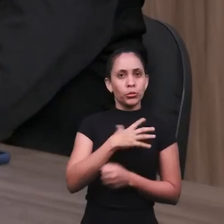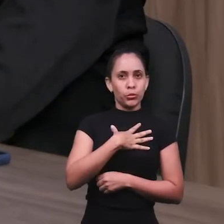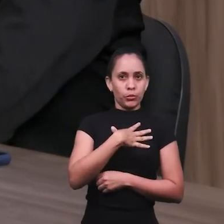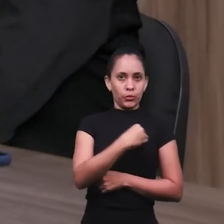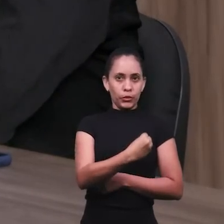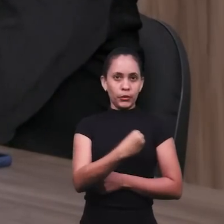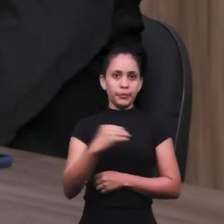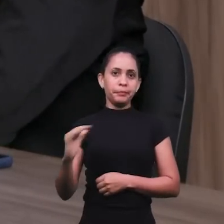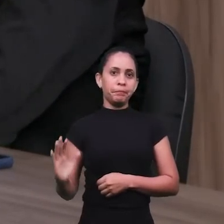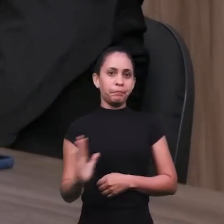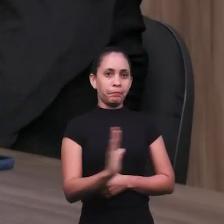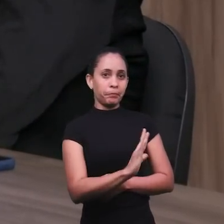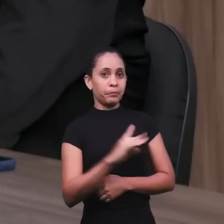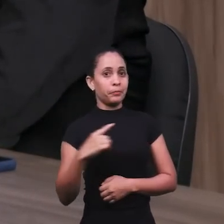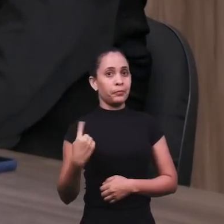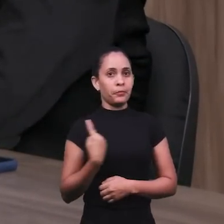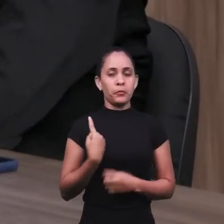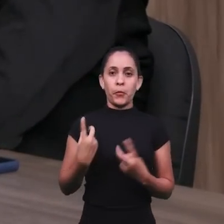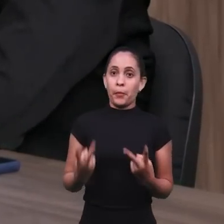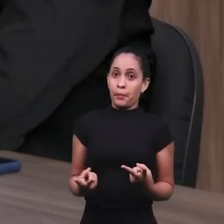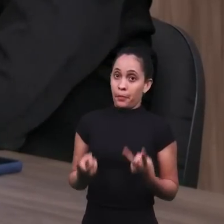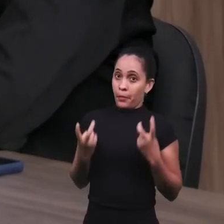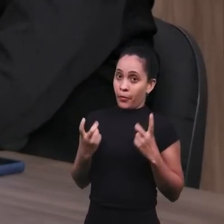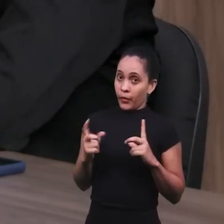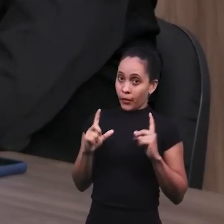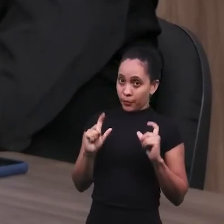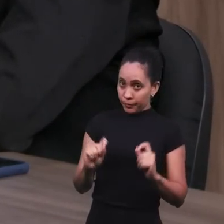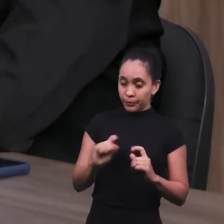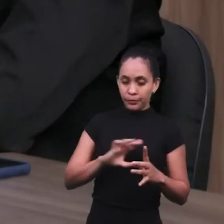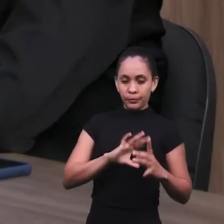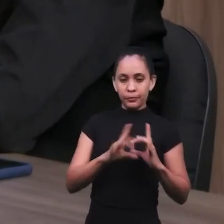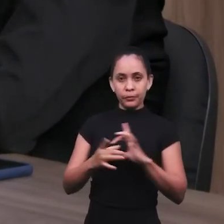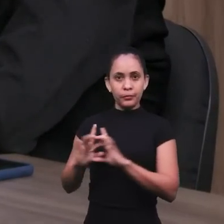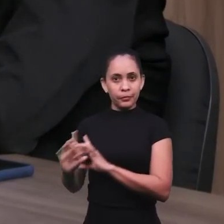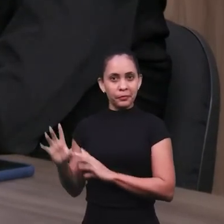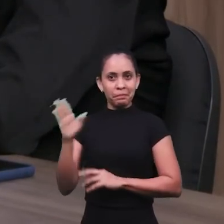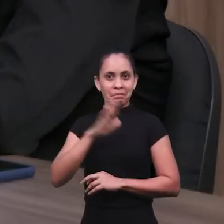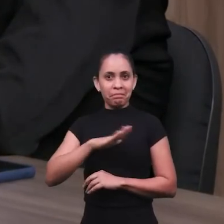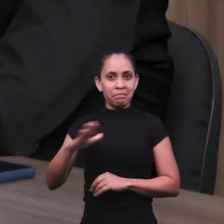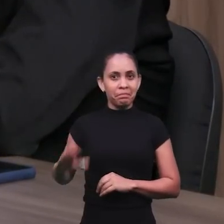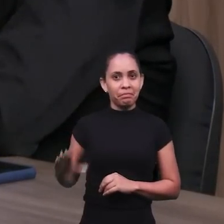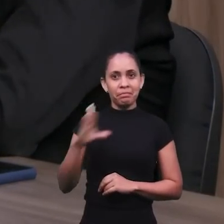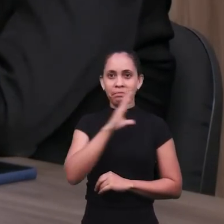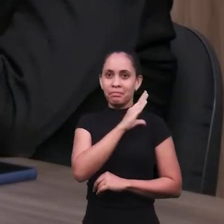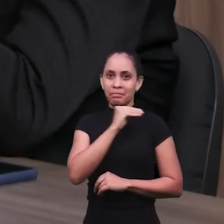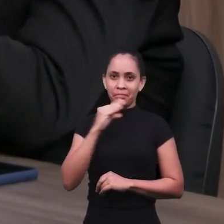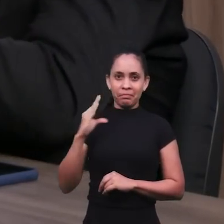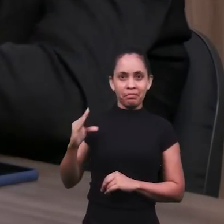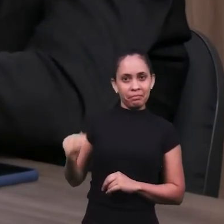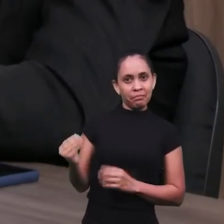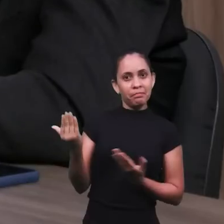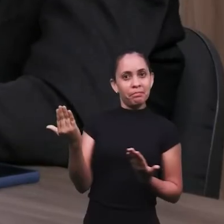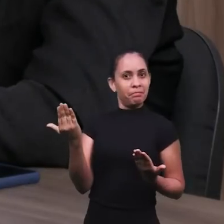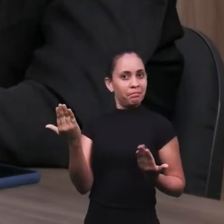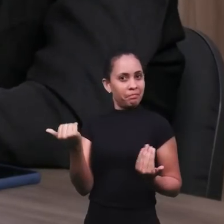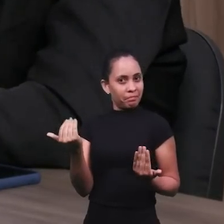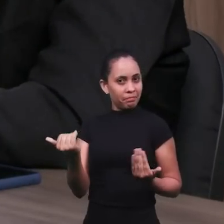filhos. Muito bem, a gente está vendo aí, tanto no contexto da criança, do adolescente, como do